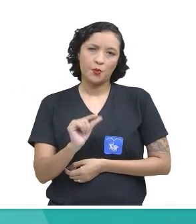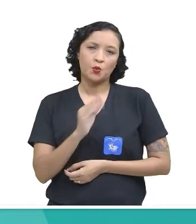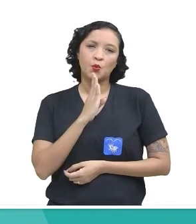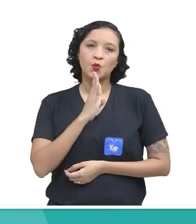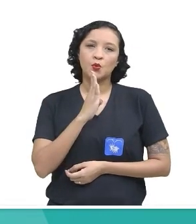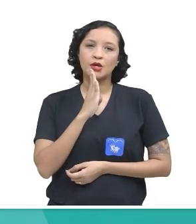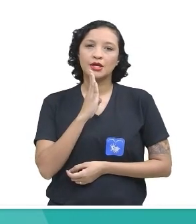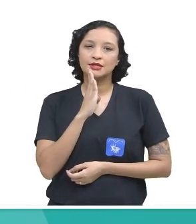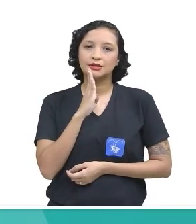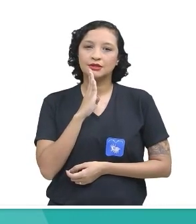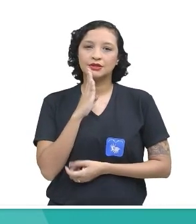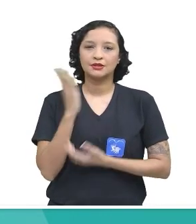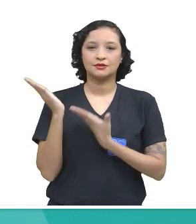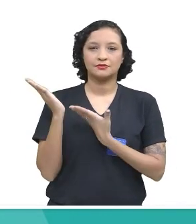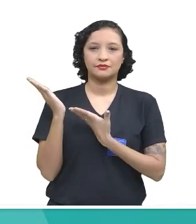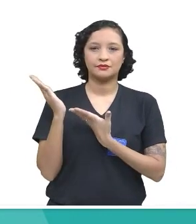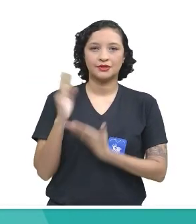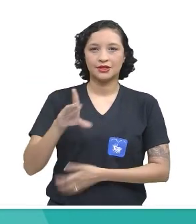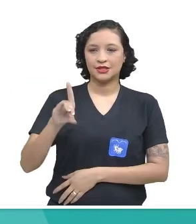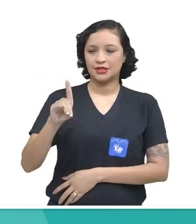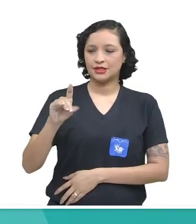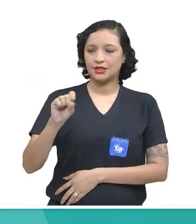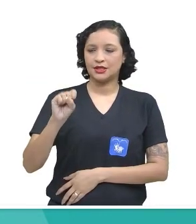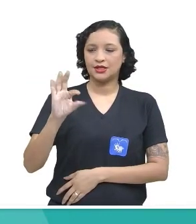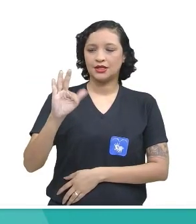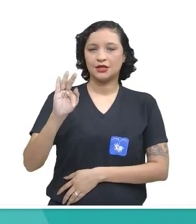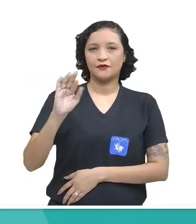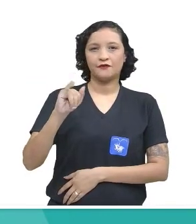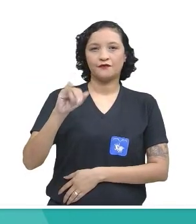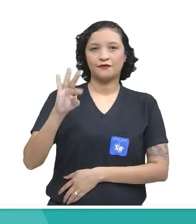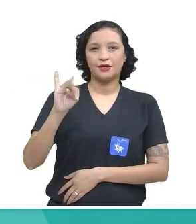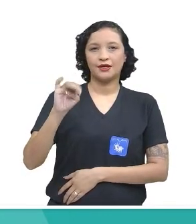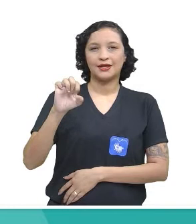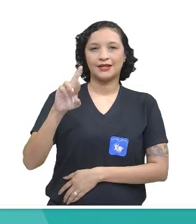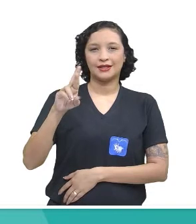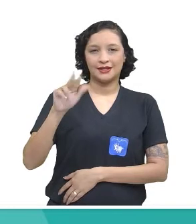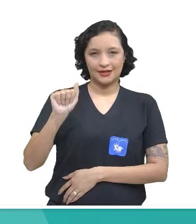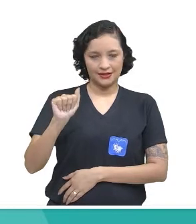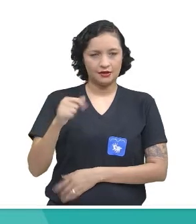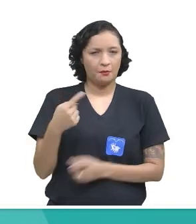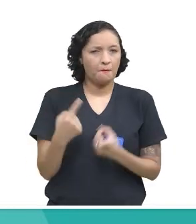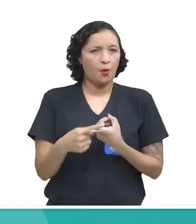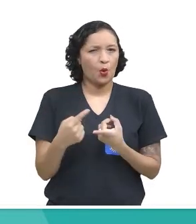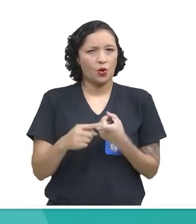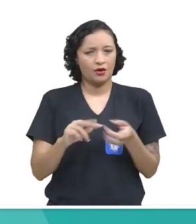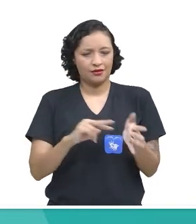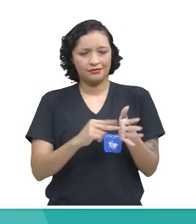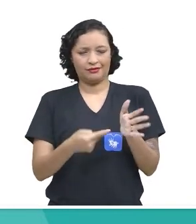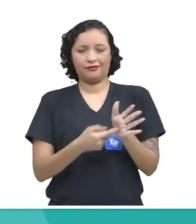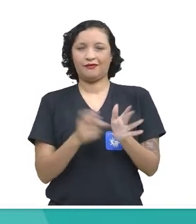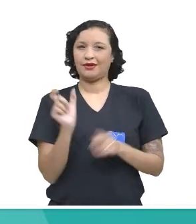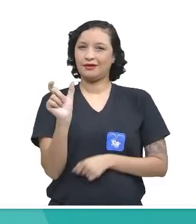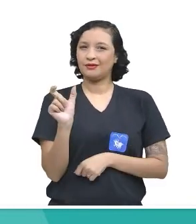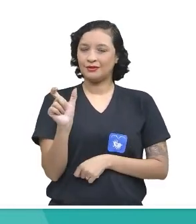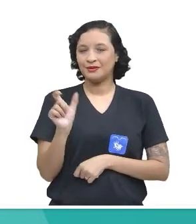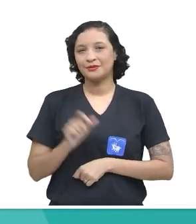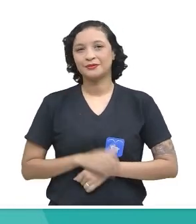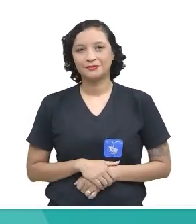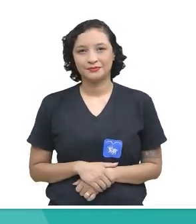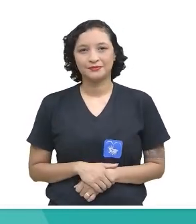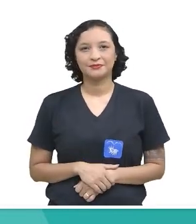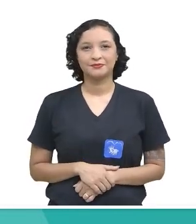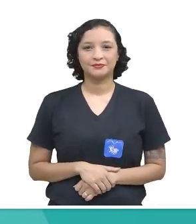a desfeiteira, e vocês vão já descobrir por que essa dança recebe esse nome. Vamos